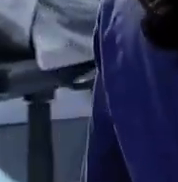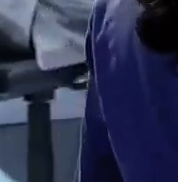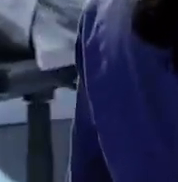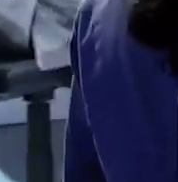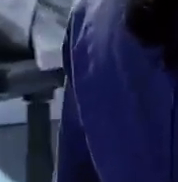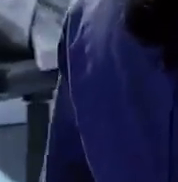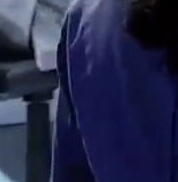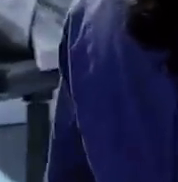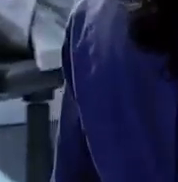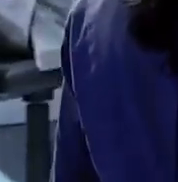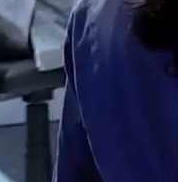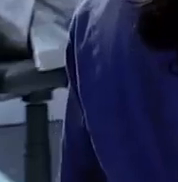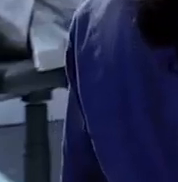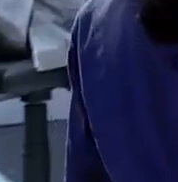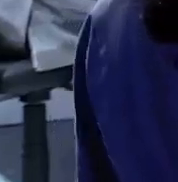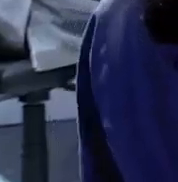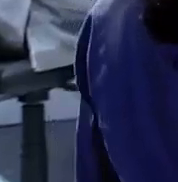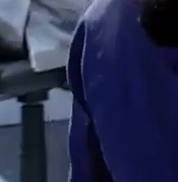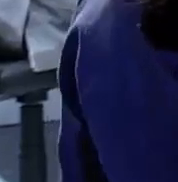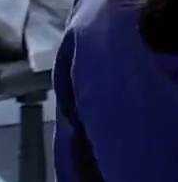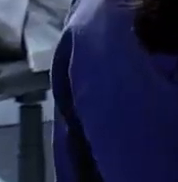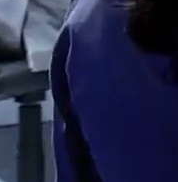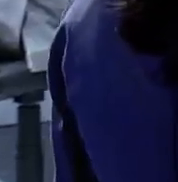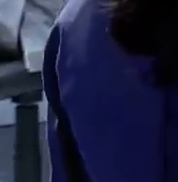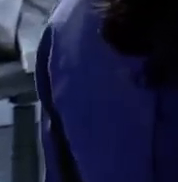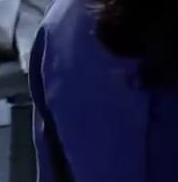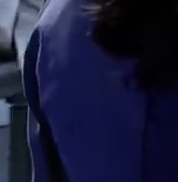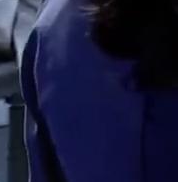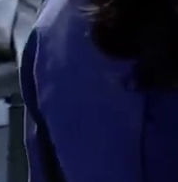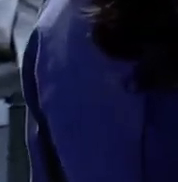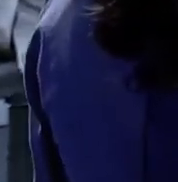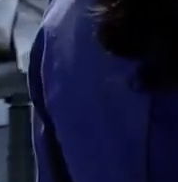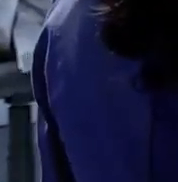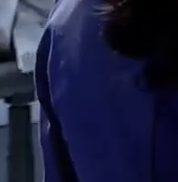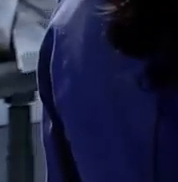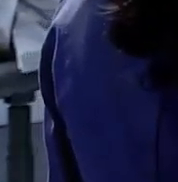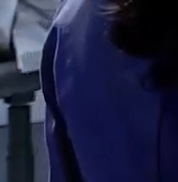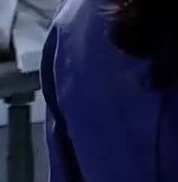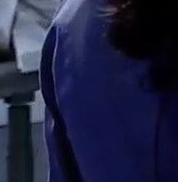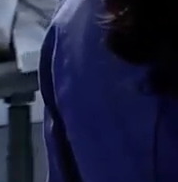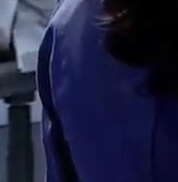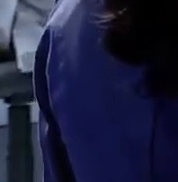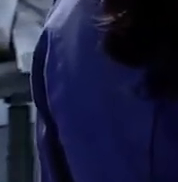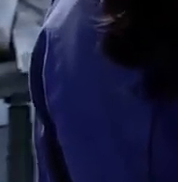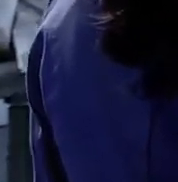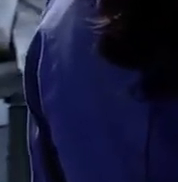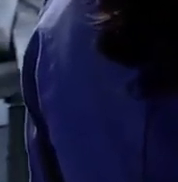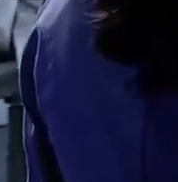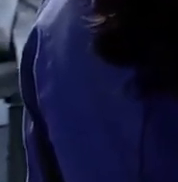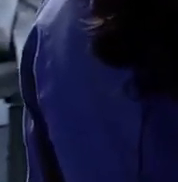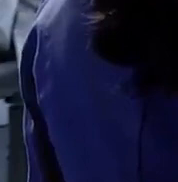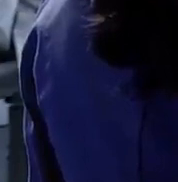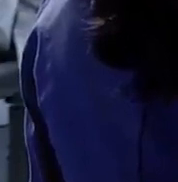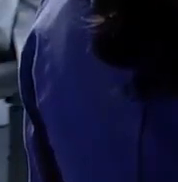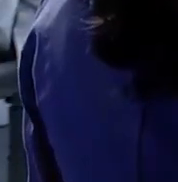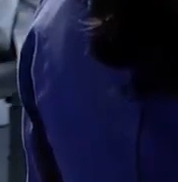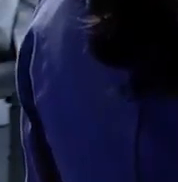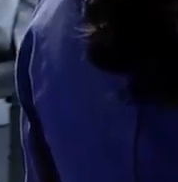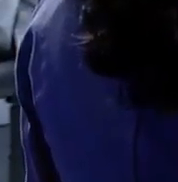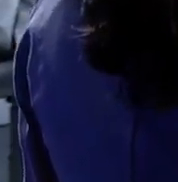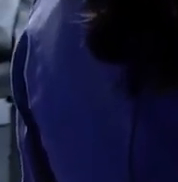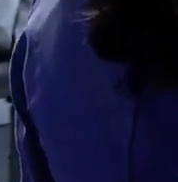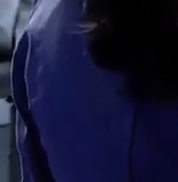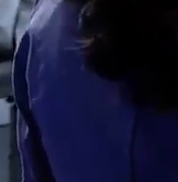isso não ajuda muito o eleitor, né? Só a briga entre os candidatos. O eleitor está muito tomado por essa disputa. Quer dizer, a gente tem visto atos de violência na